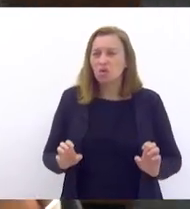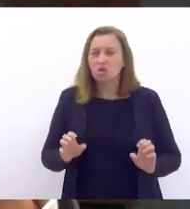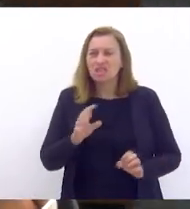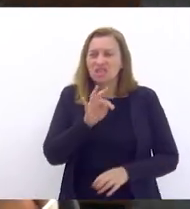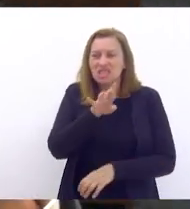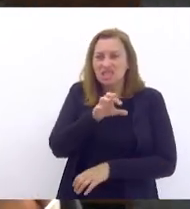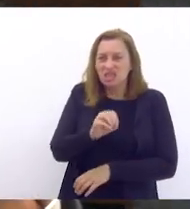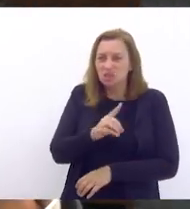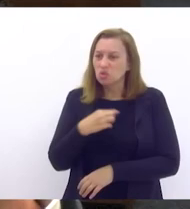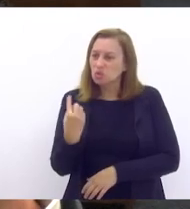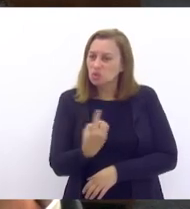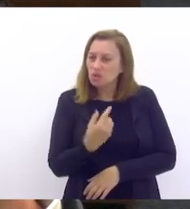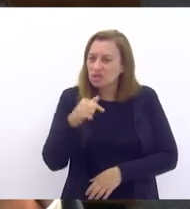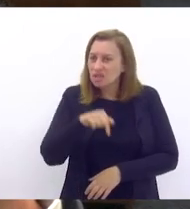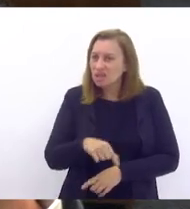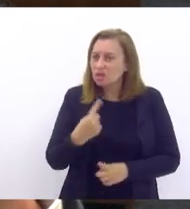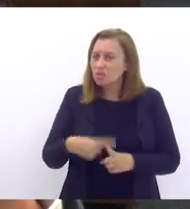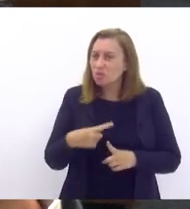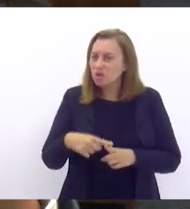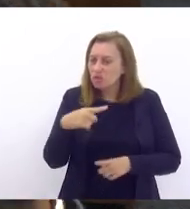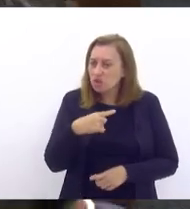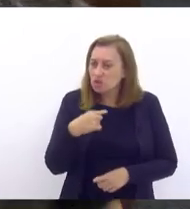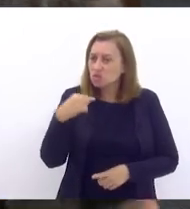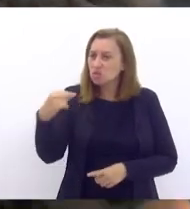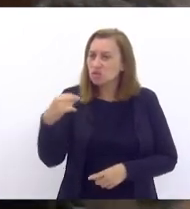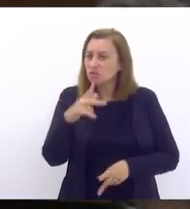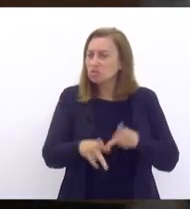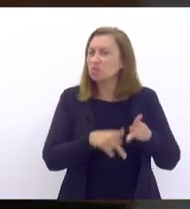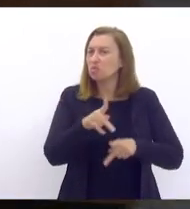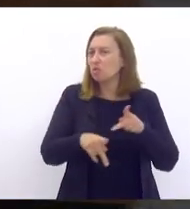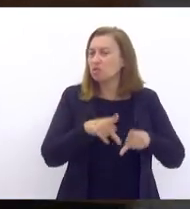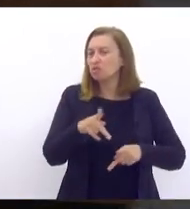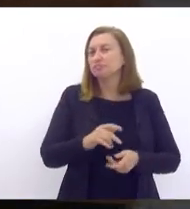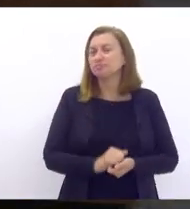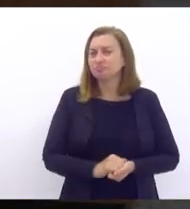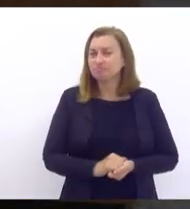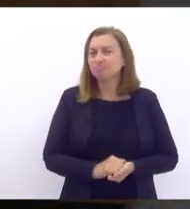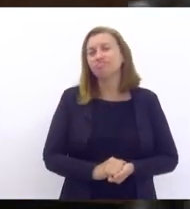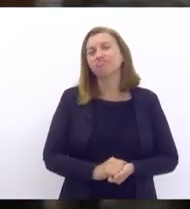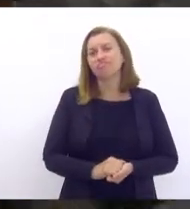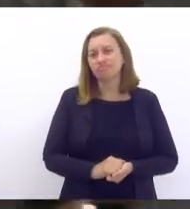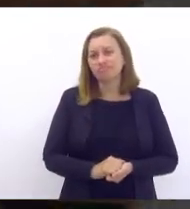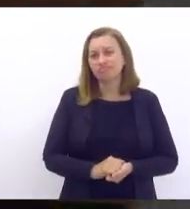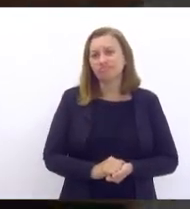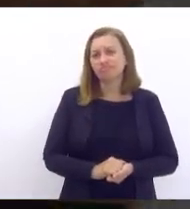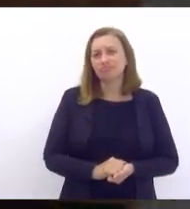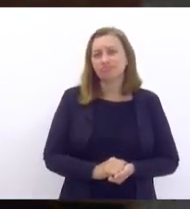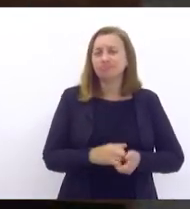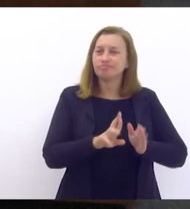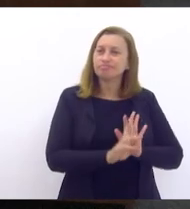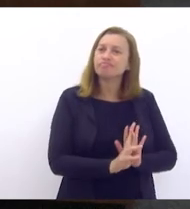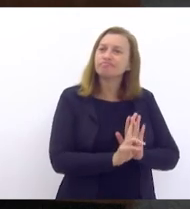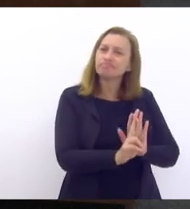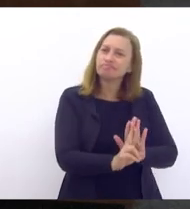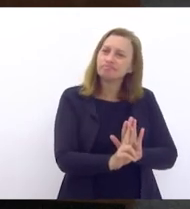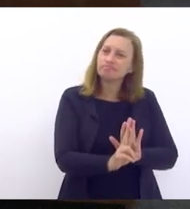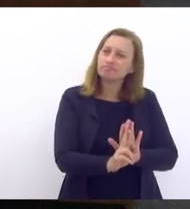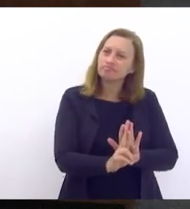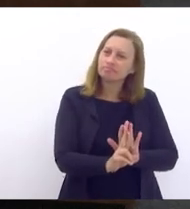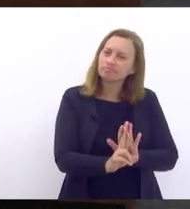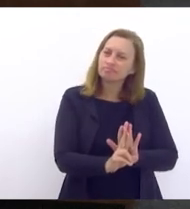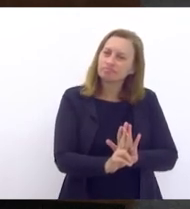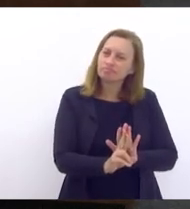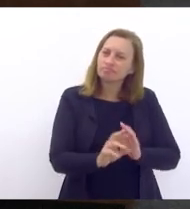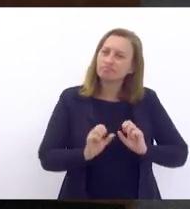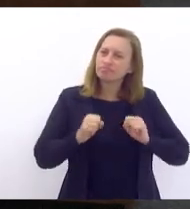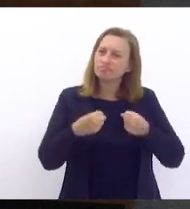nós estamos aqui porque fomos eleitos pela população para representá-los e